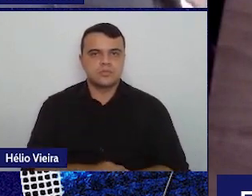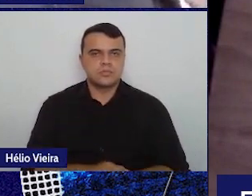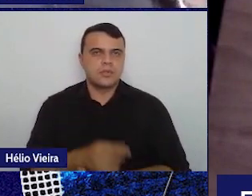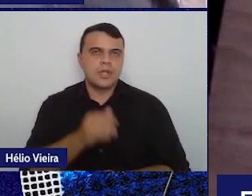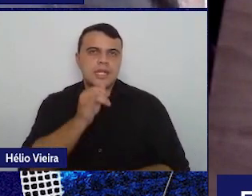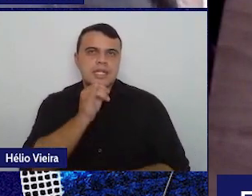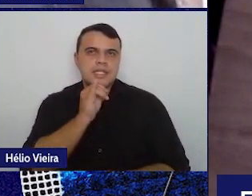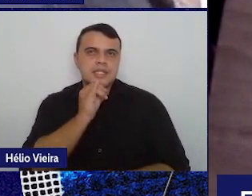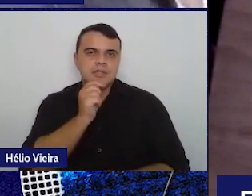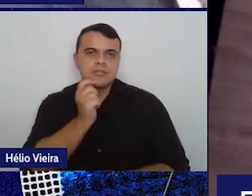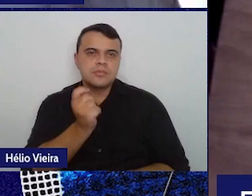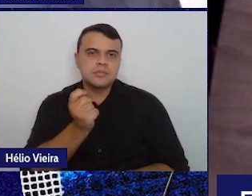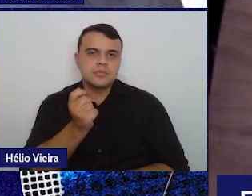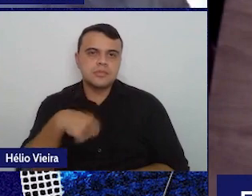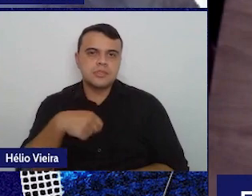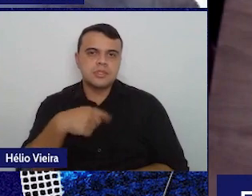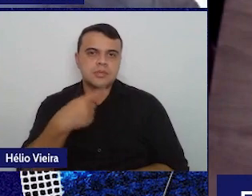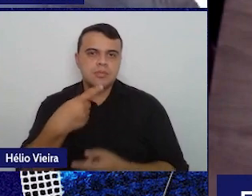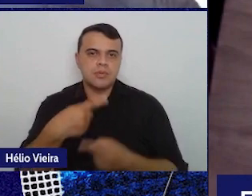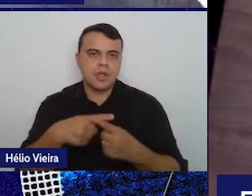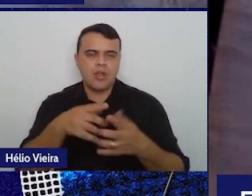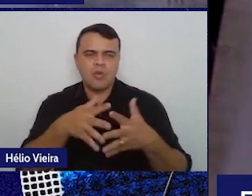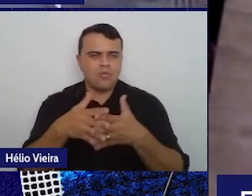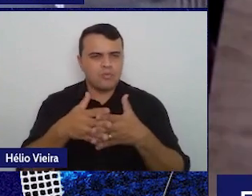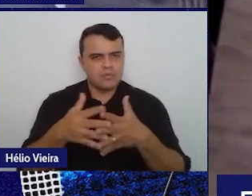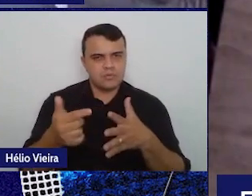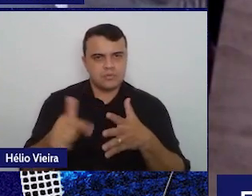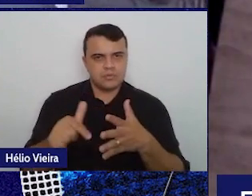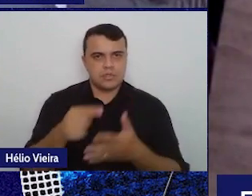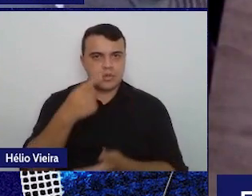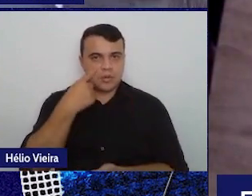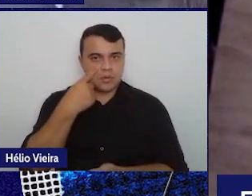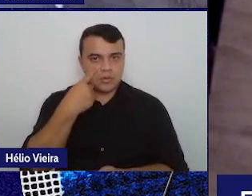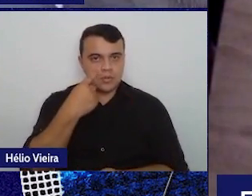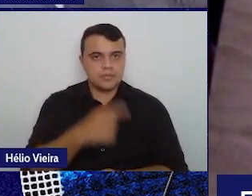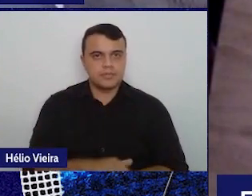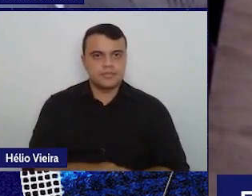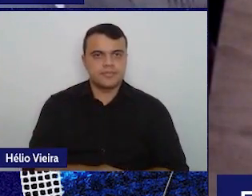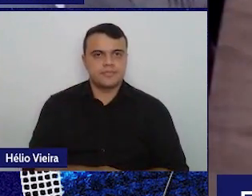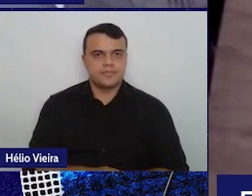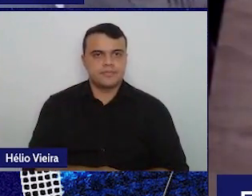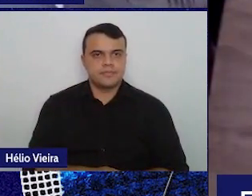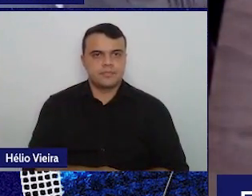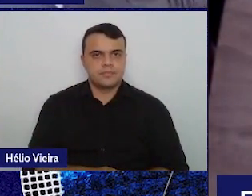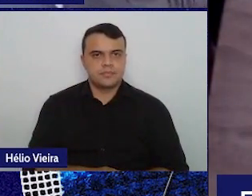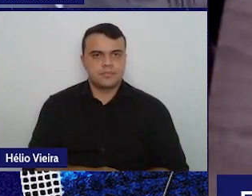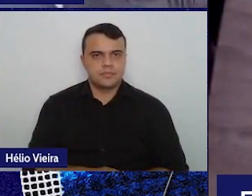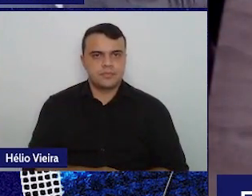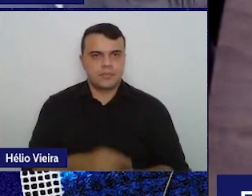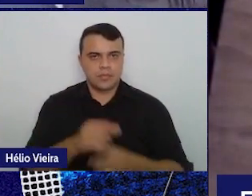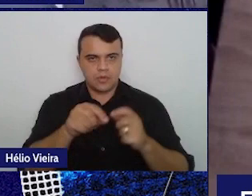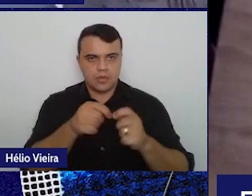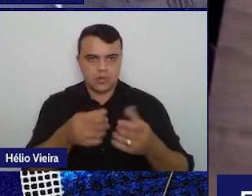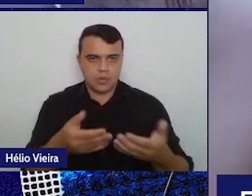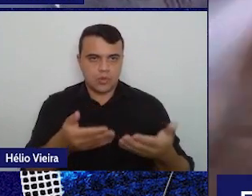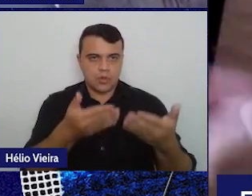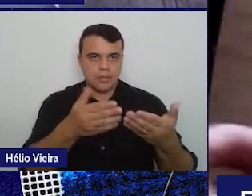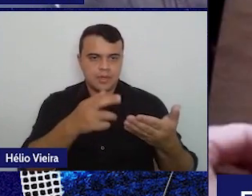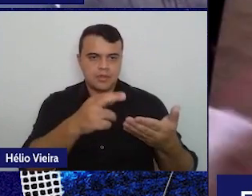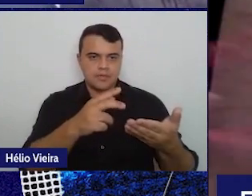funcionar de uma maneira não confusa? Eu costumo tirar isso, dobrar